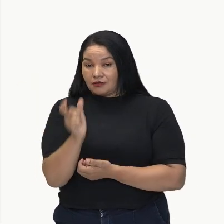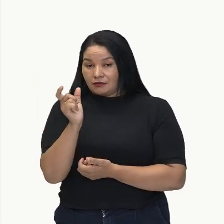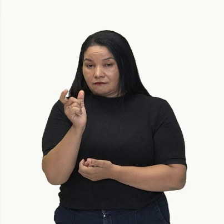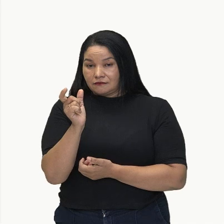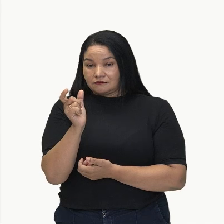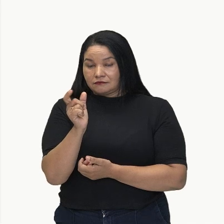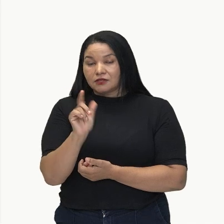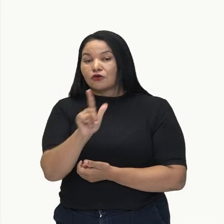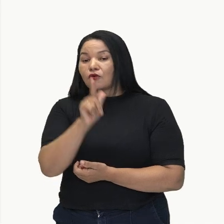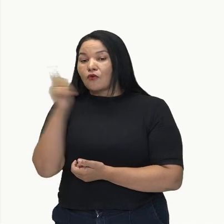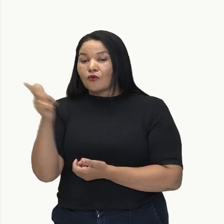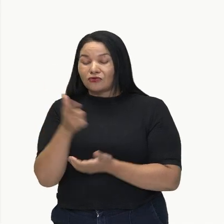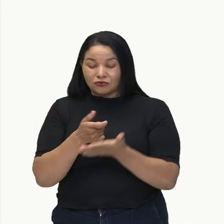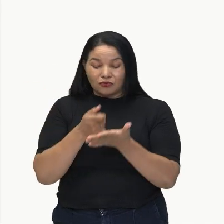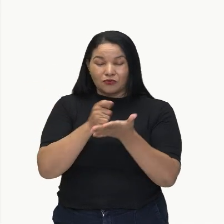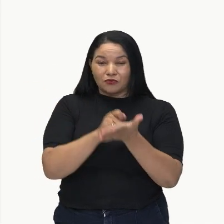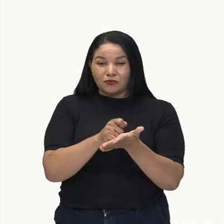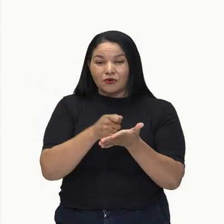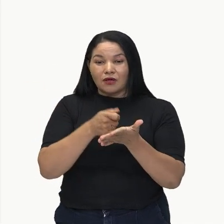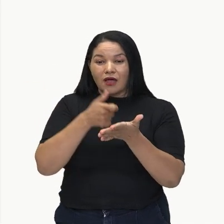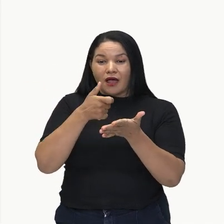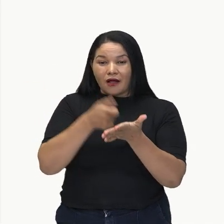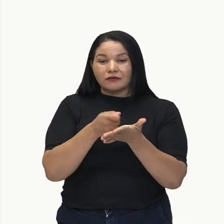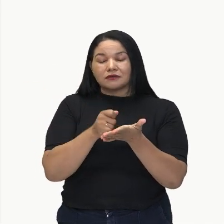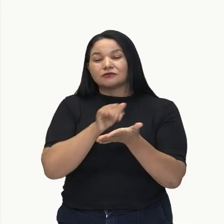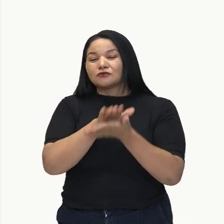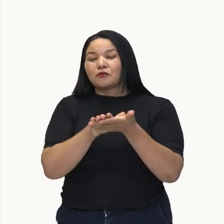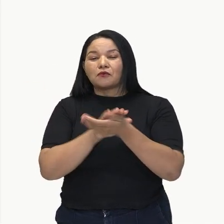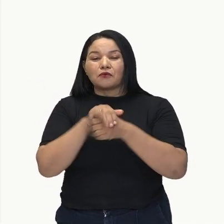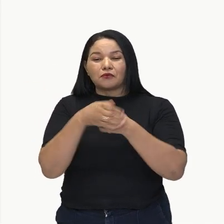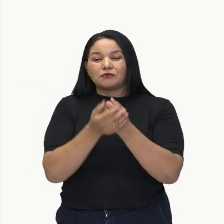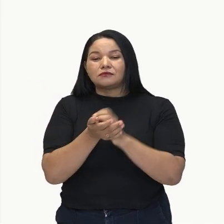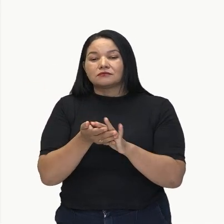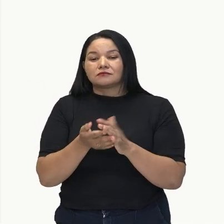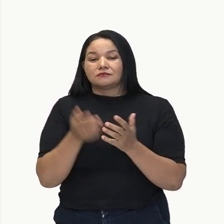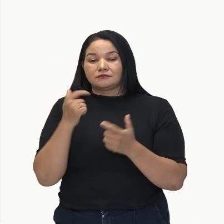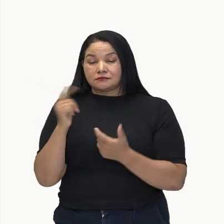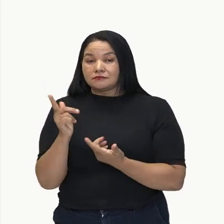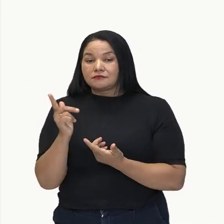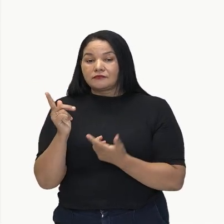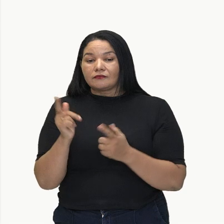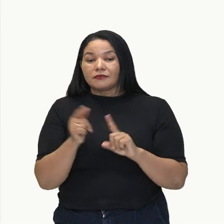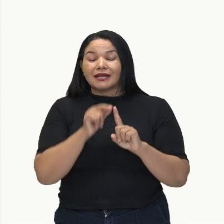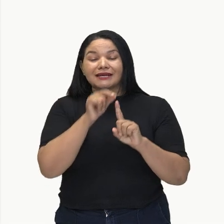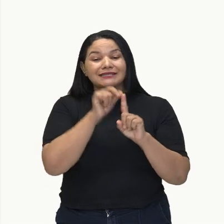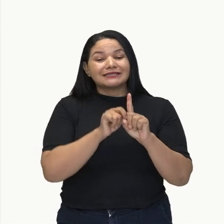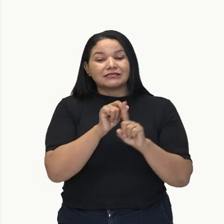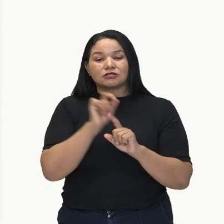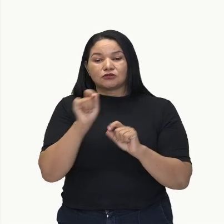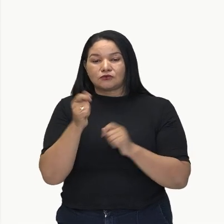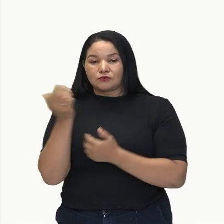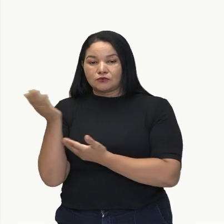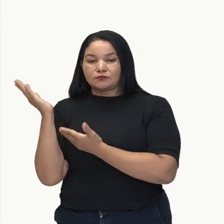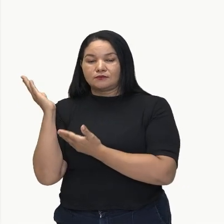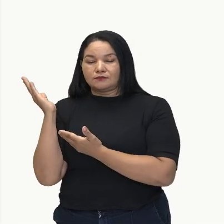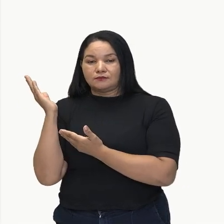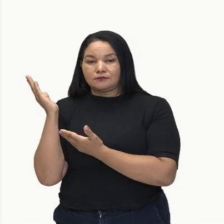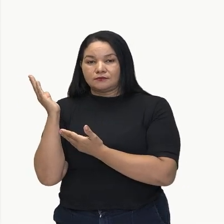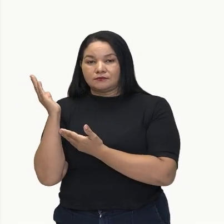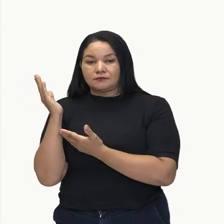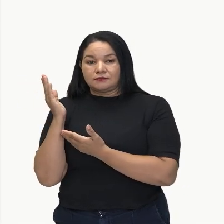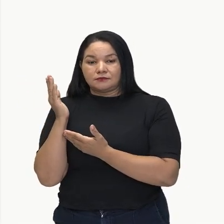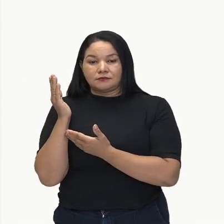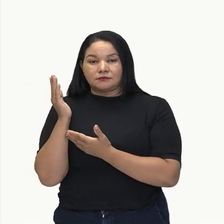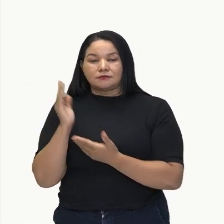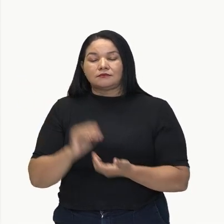tenho álcool e não álcool. Eu tenho nível e não nível. E eu